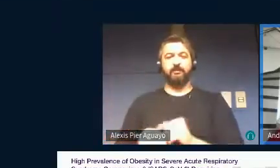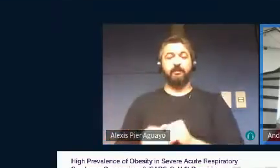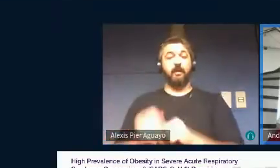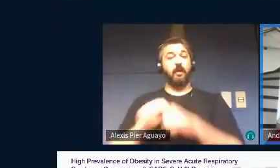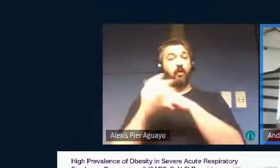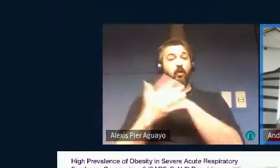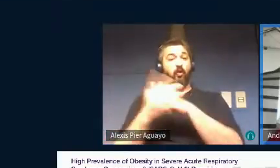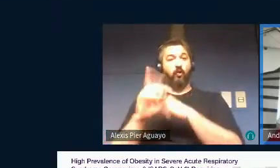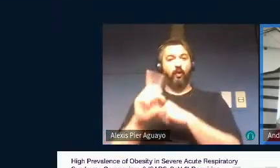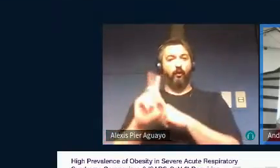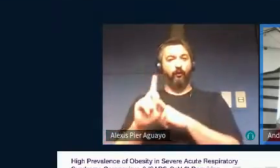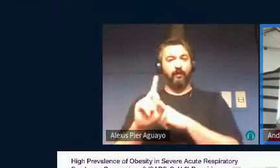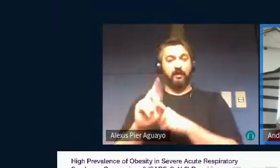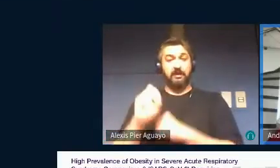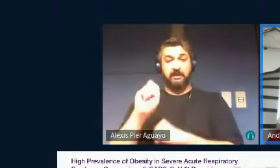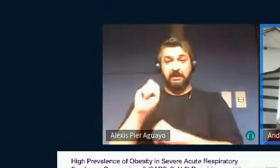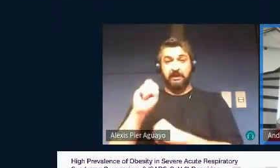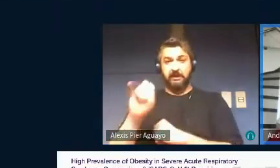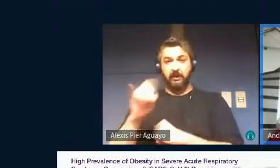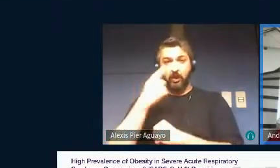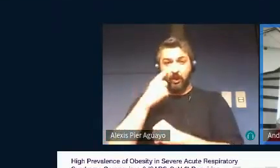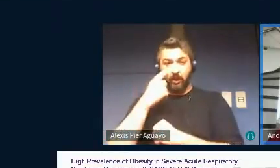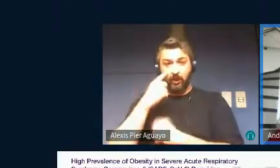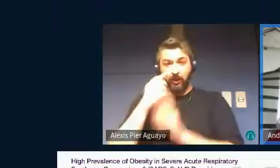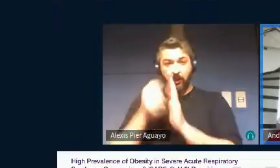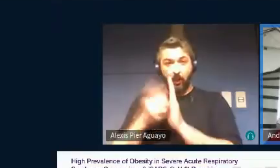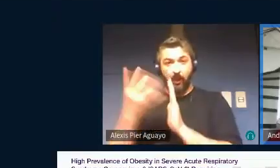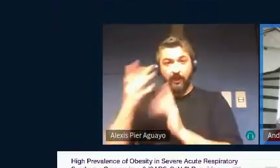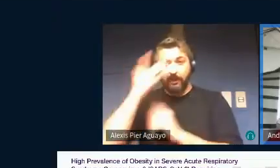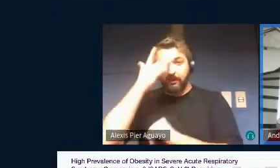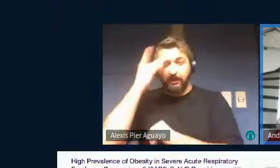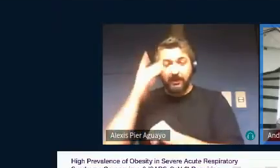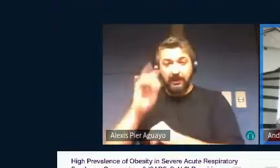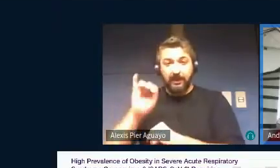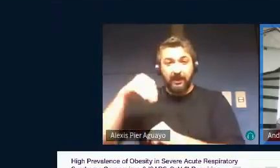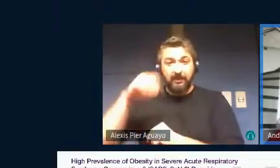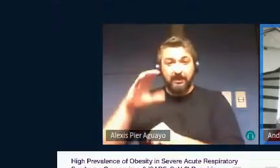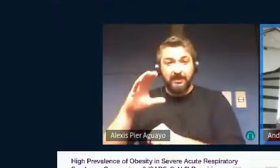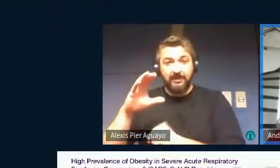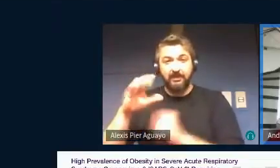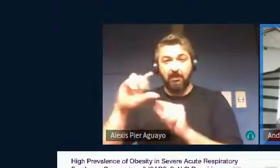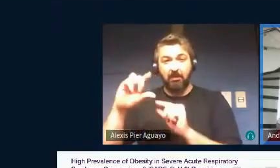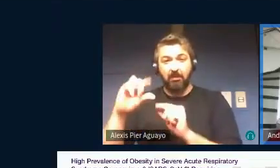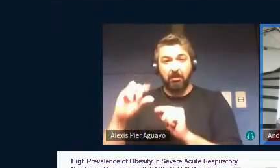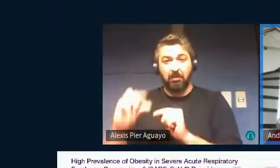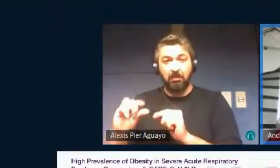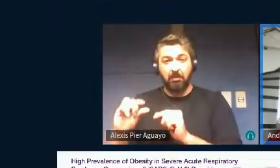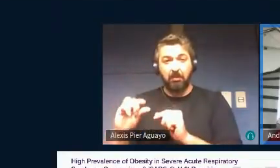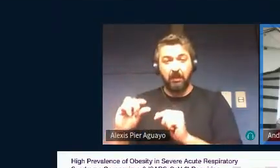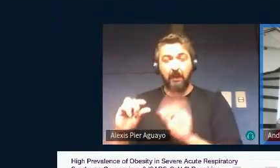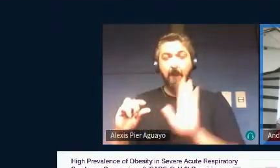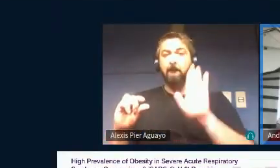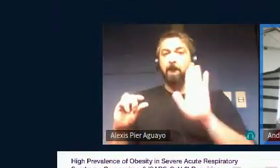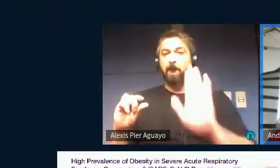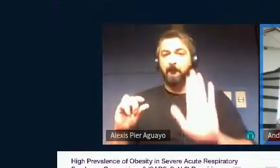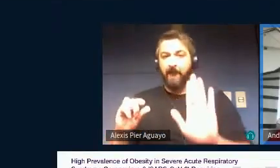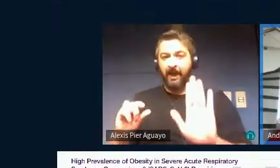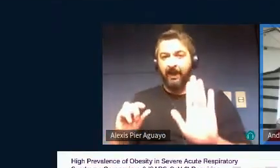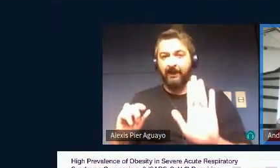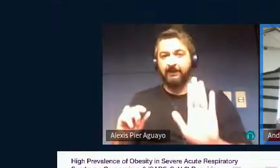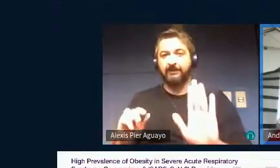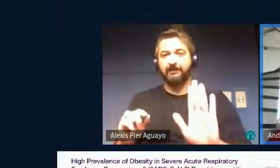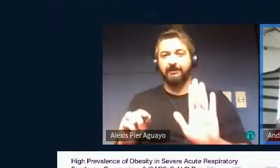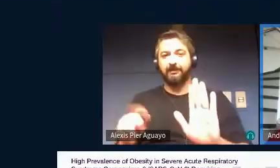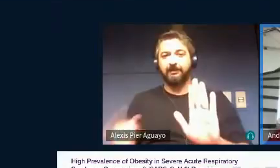é Covid, olha que a proporção de indivíduos com IMC normal diminui bastante. Por outro lado, o que a gente tem aqui? A gente tem